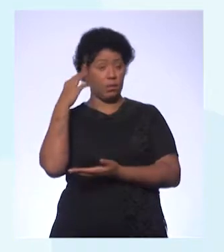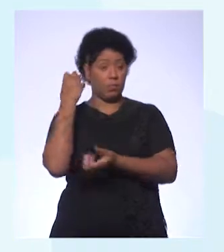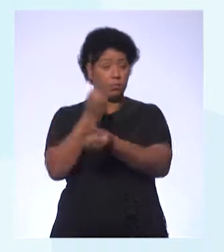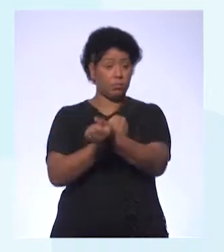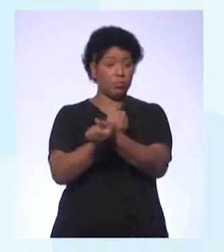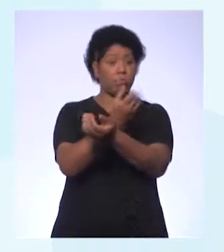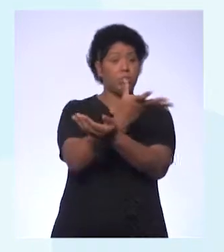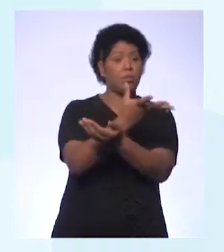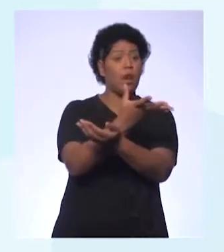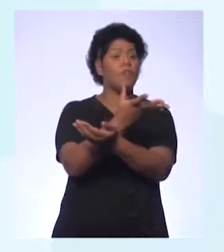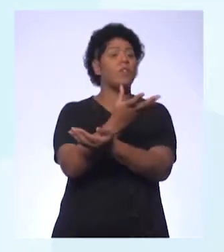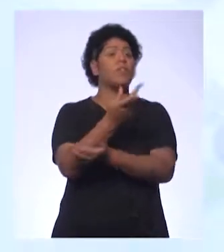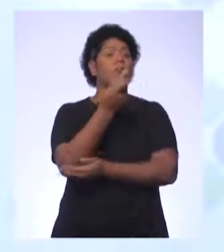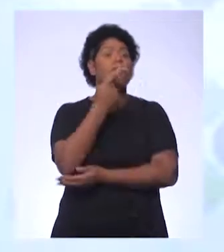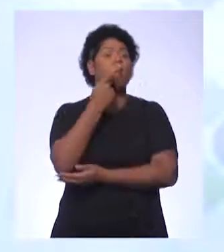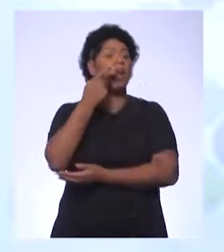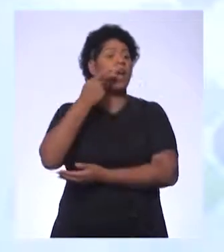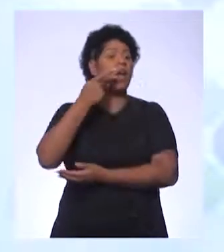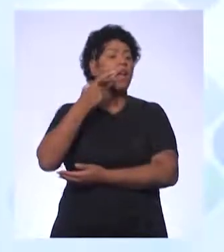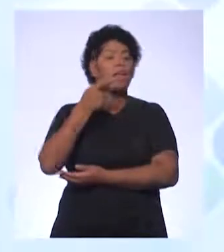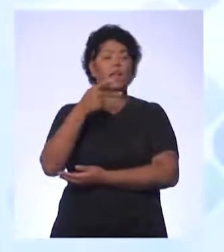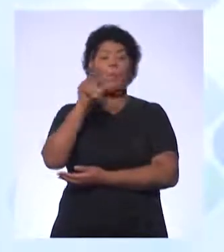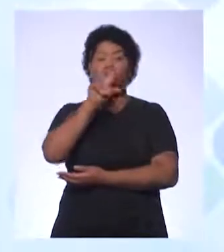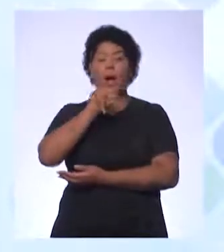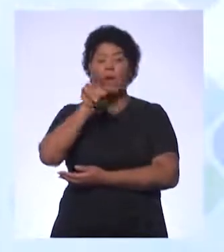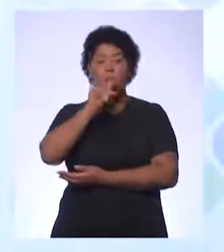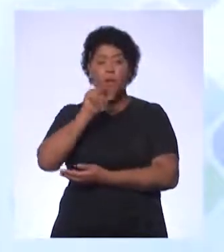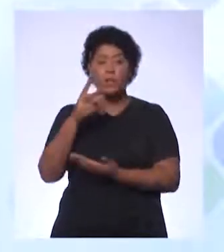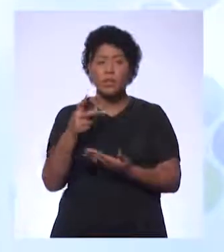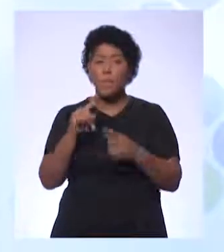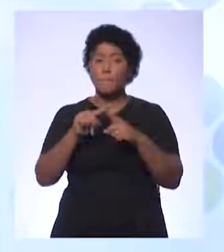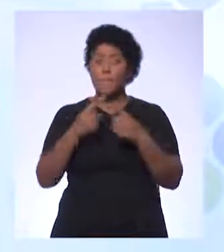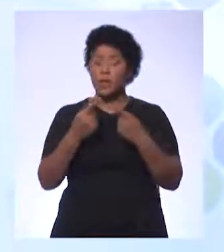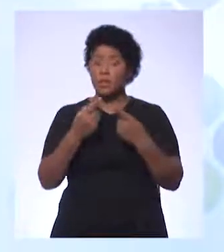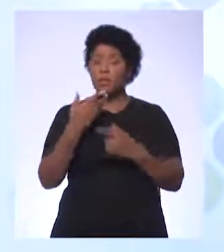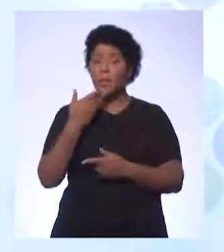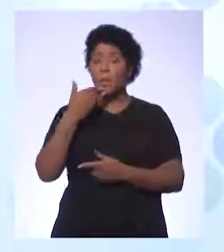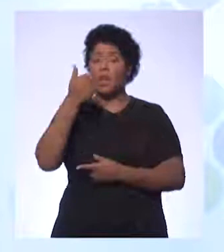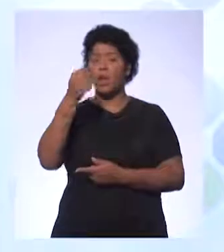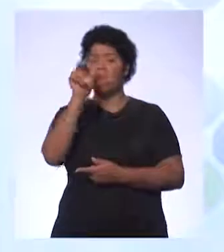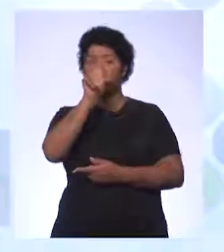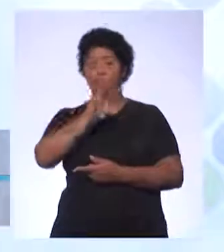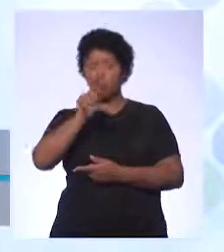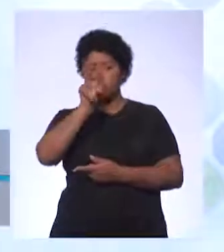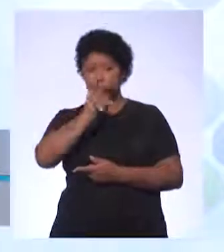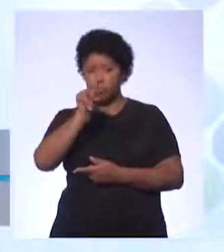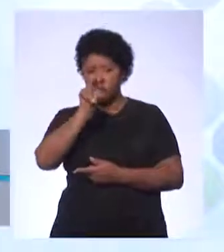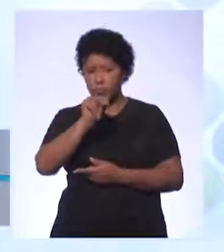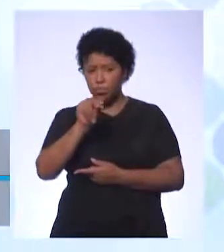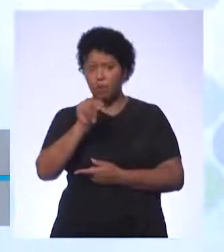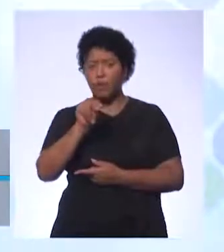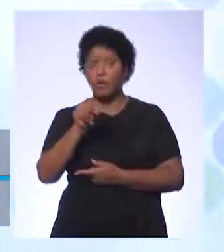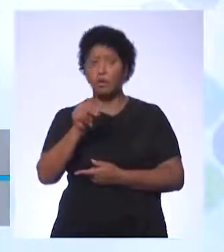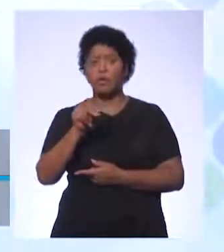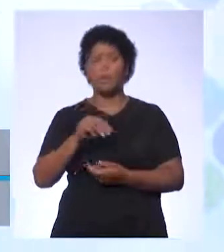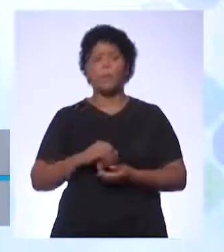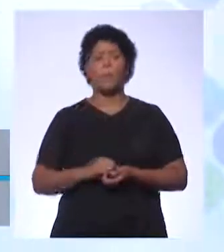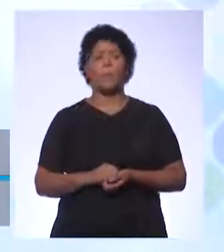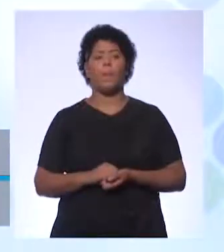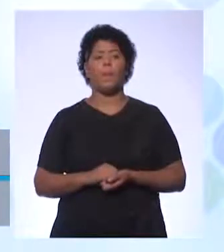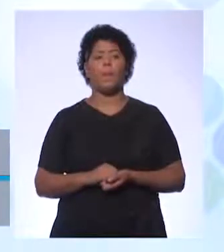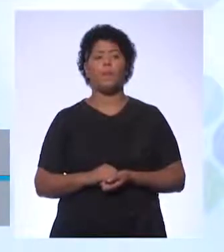fazer áudio. Mas o seu áudio, ele vai ser da maneira que você achar melhor. Você pode fazer ele o real, você